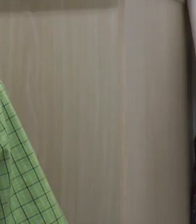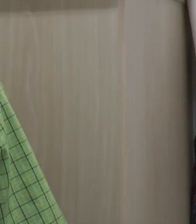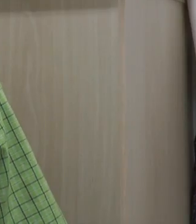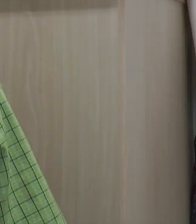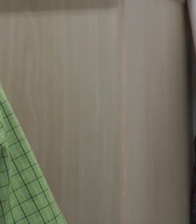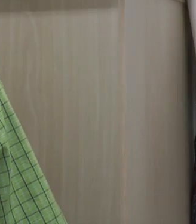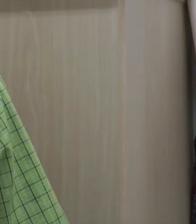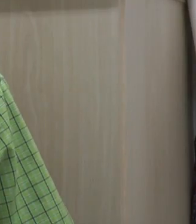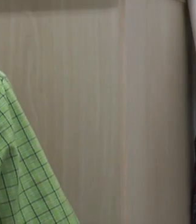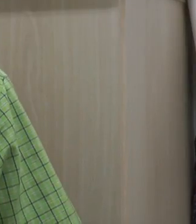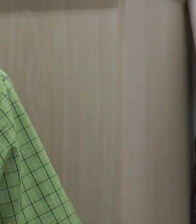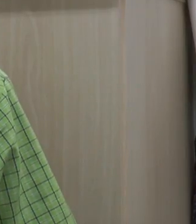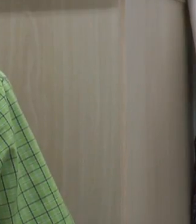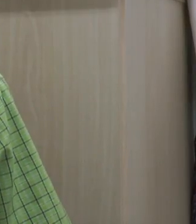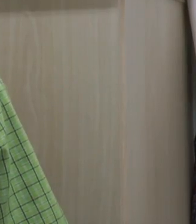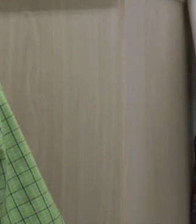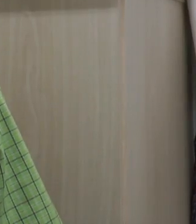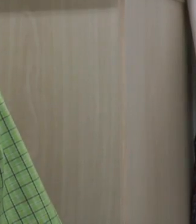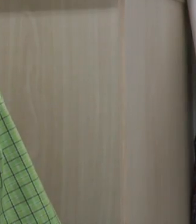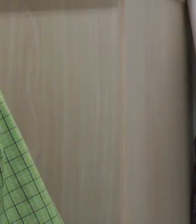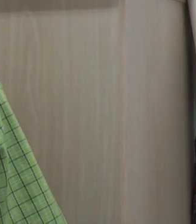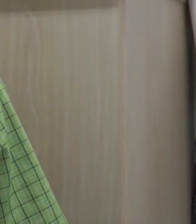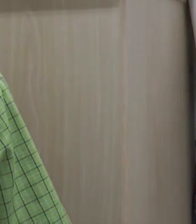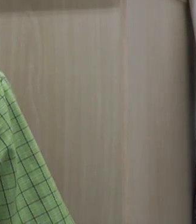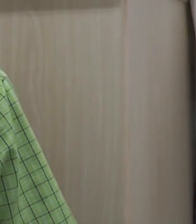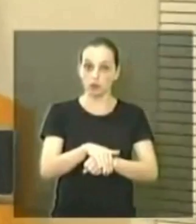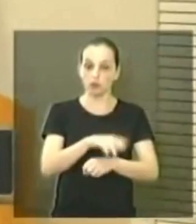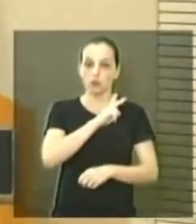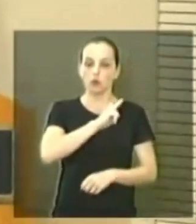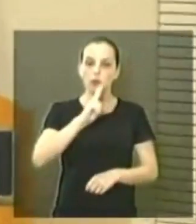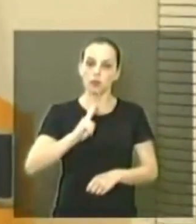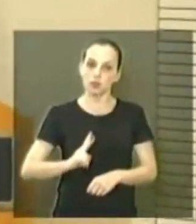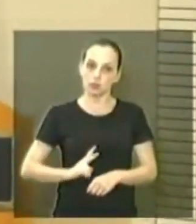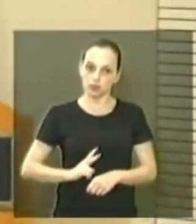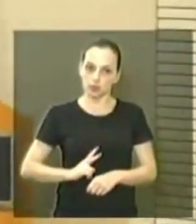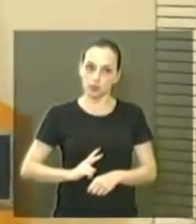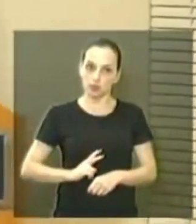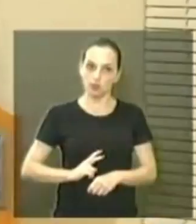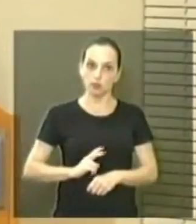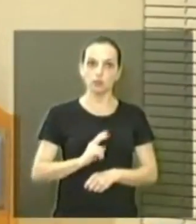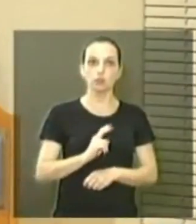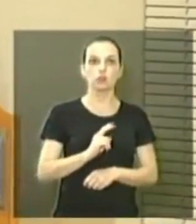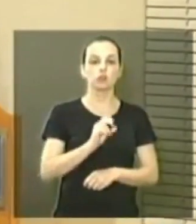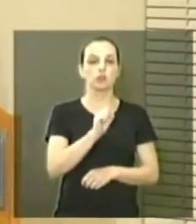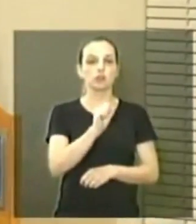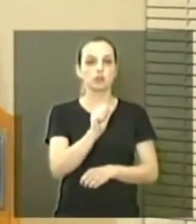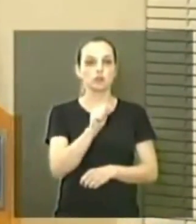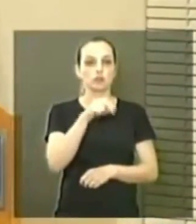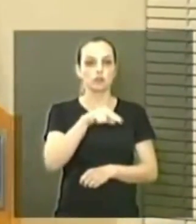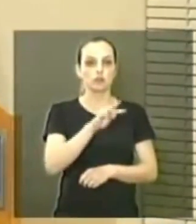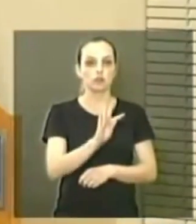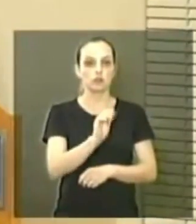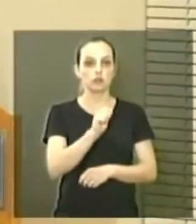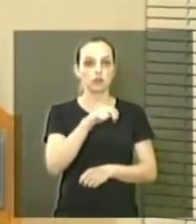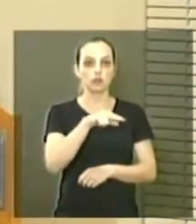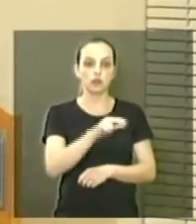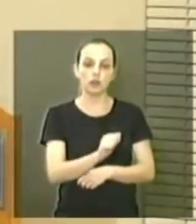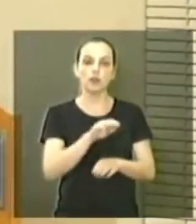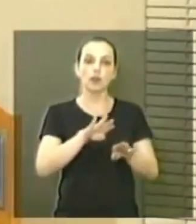cargos antes estava com 14 a mais então é a situação que o país vive que era agora vive